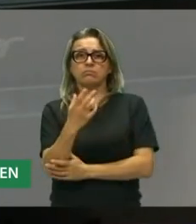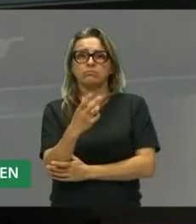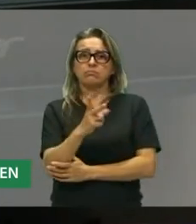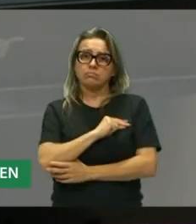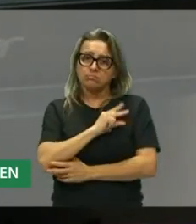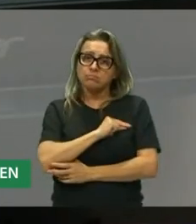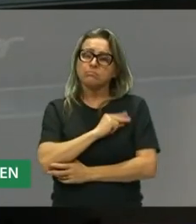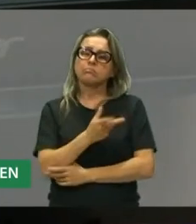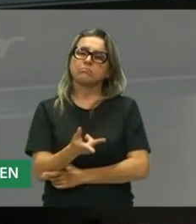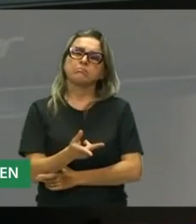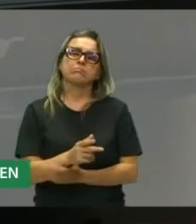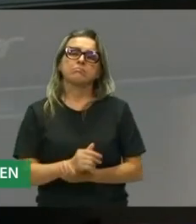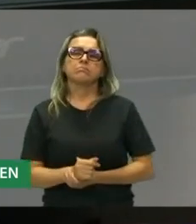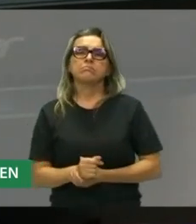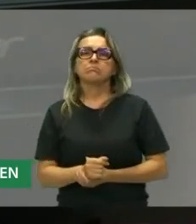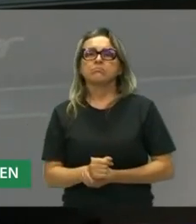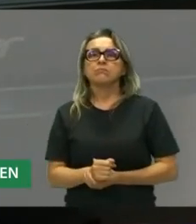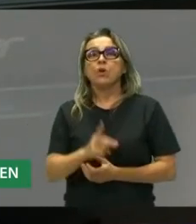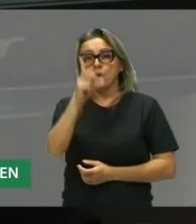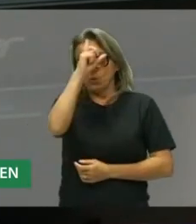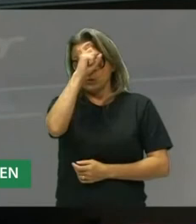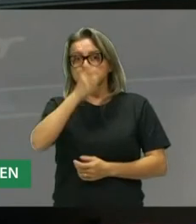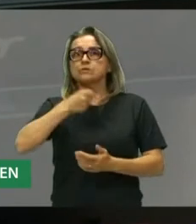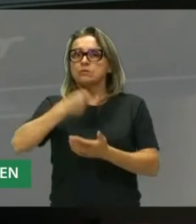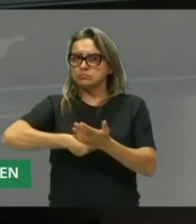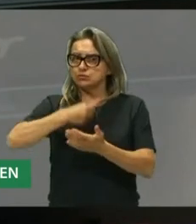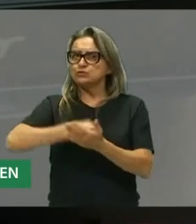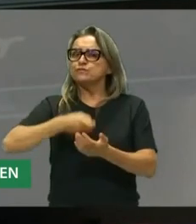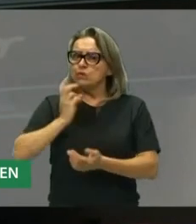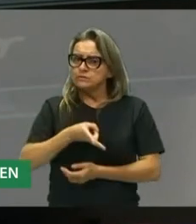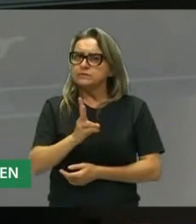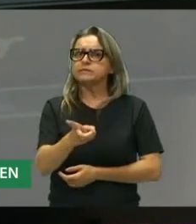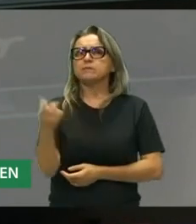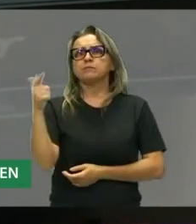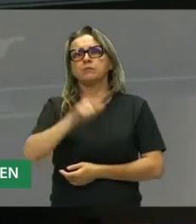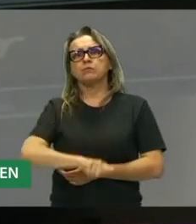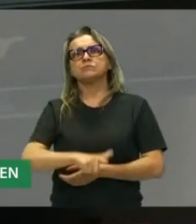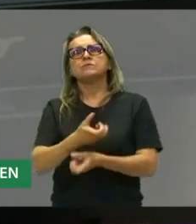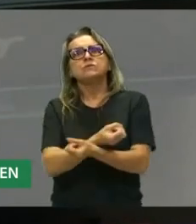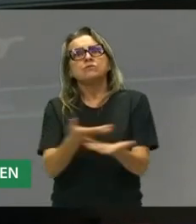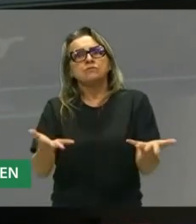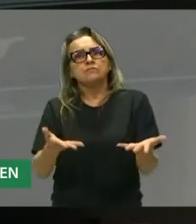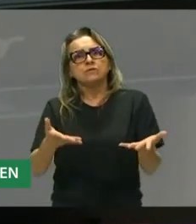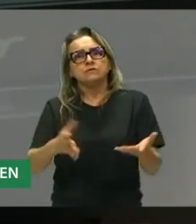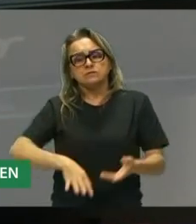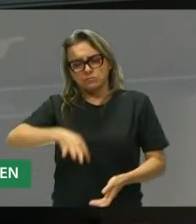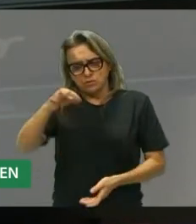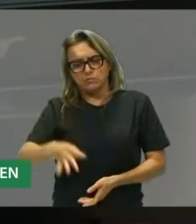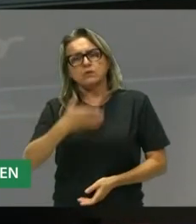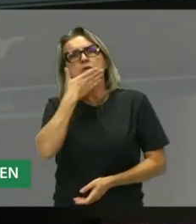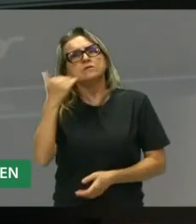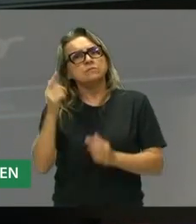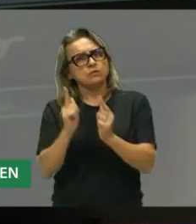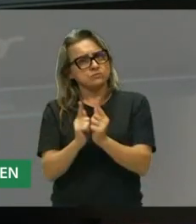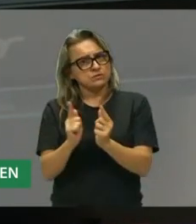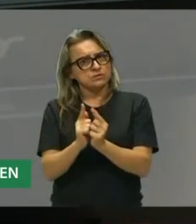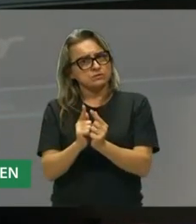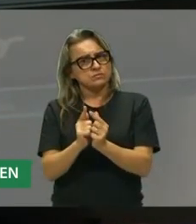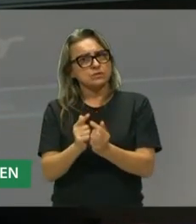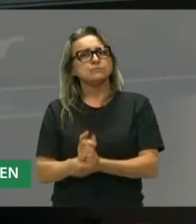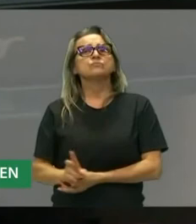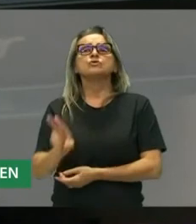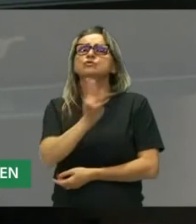nesse sentido, não tenho dúvida, né? A gestão hoje é voltada para isso. E, em nome do corpo